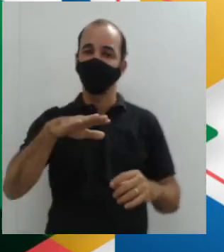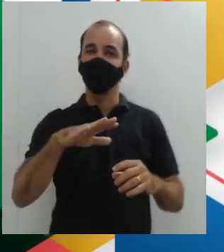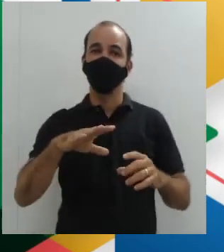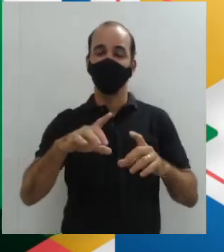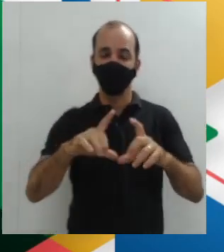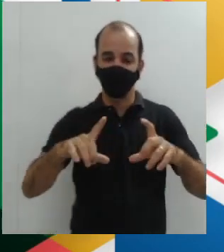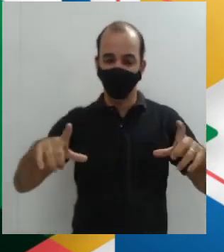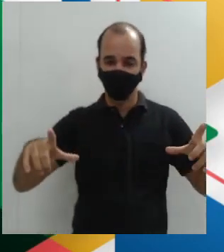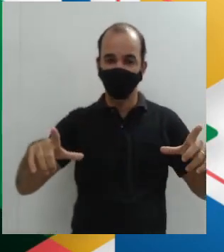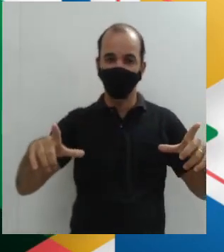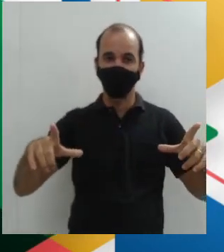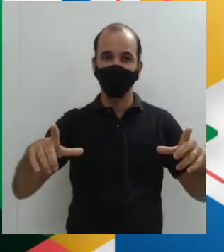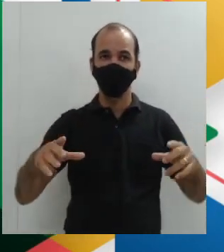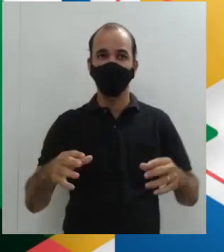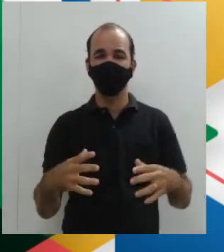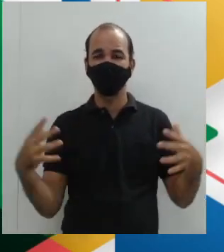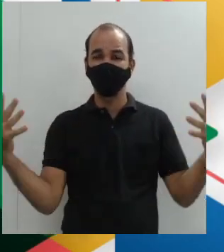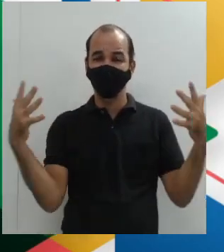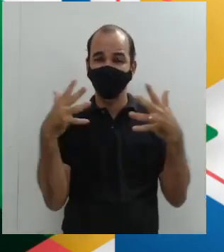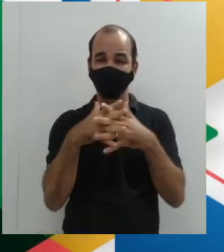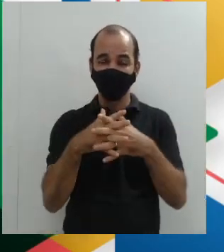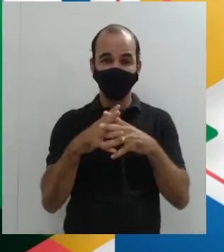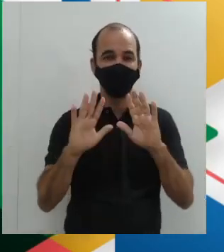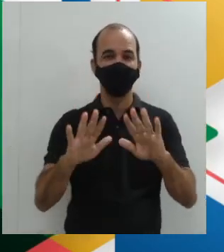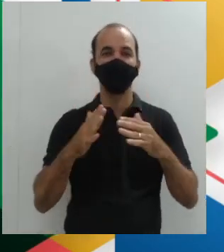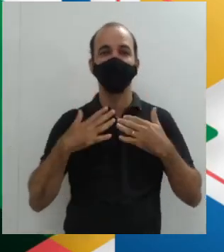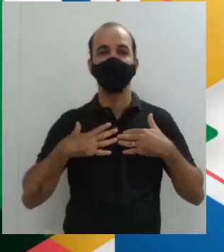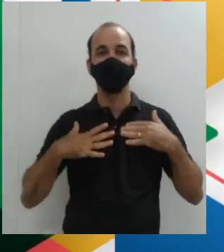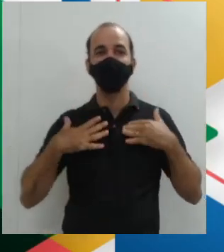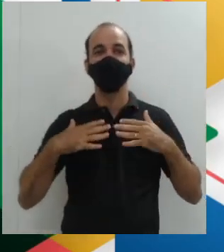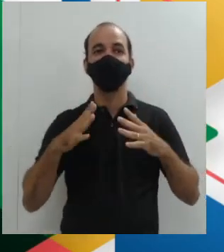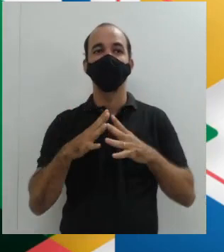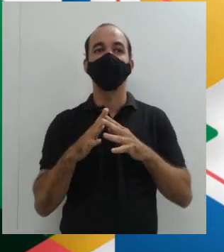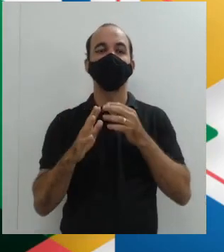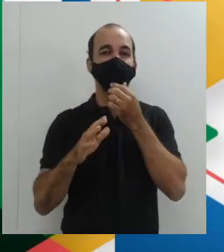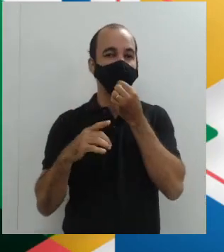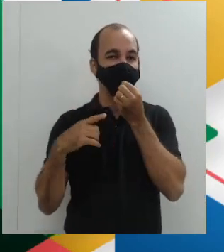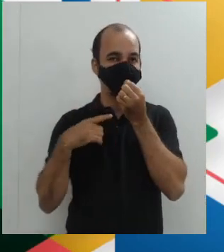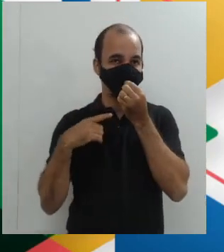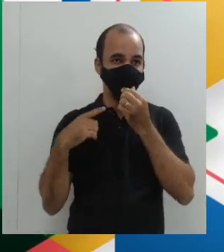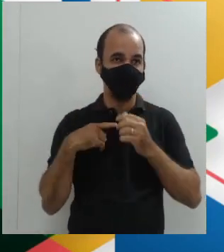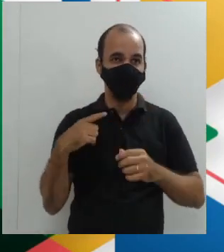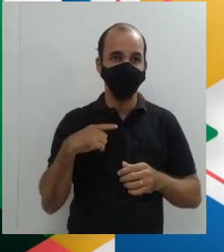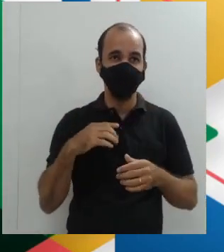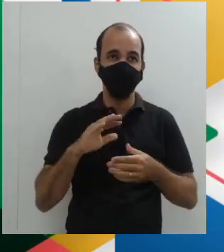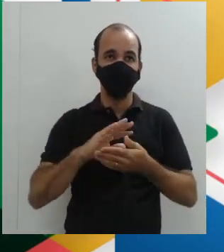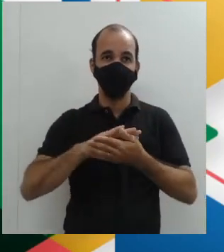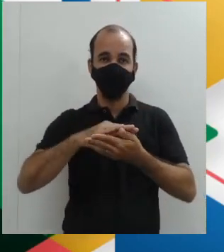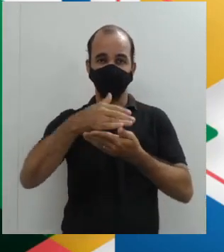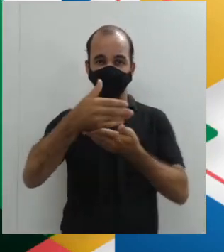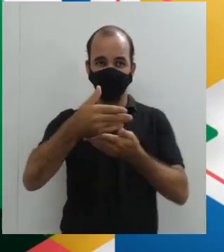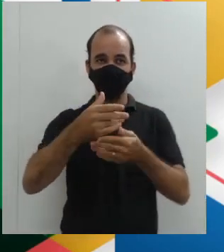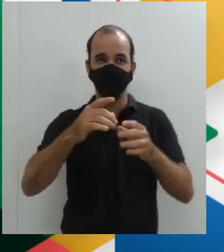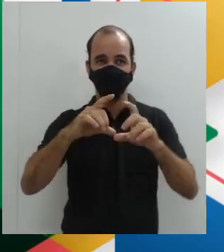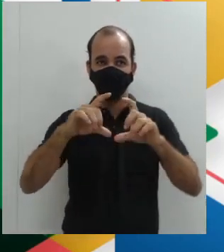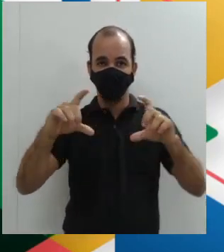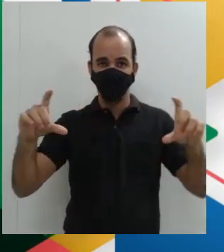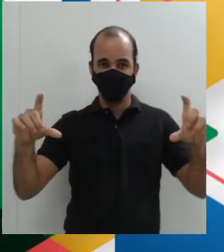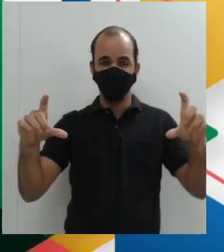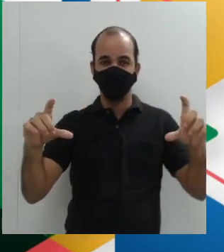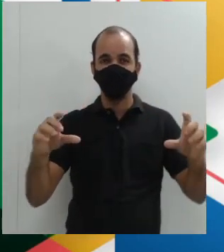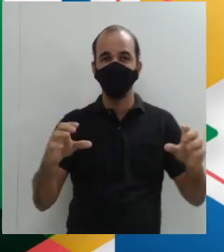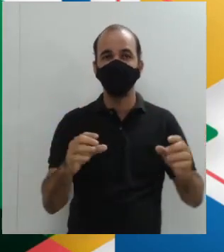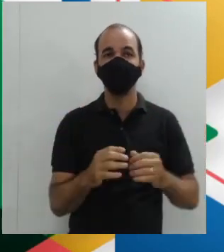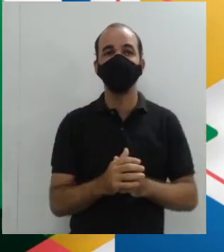e não cria confusão com isso, que eu tenho aí a planificação desse sólido e a distribuição dessas arestas,